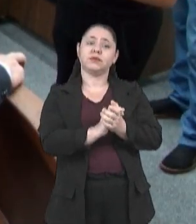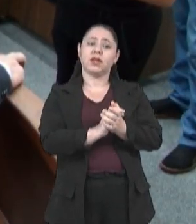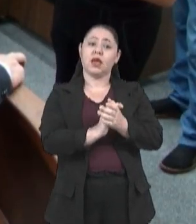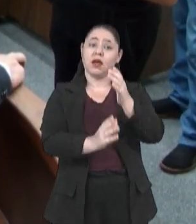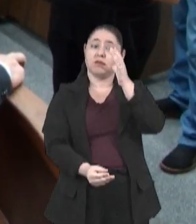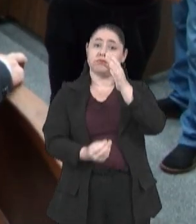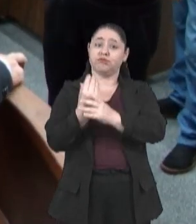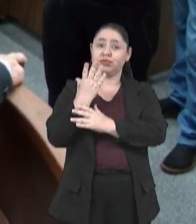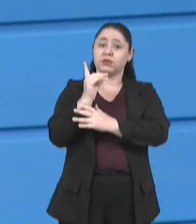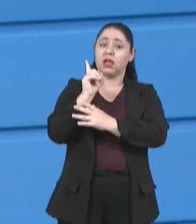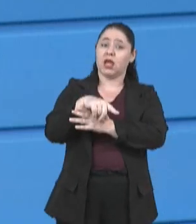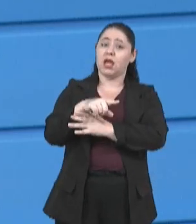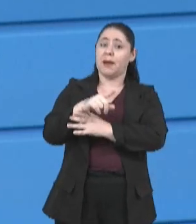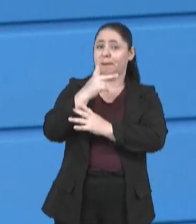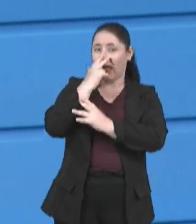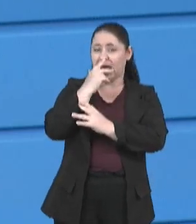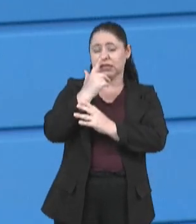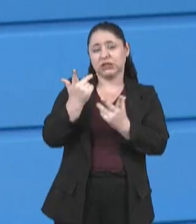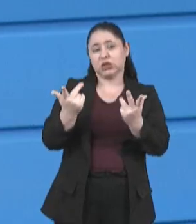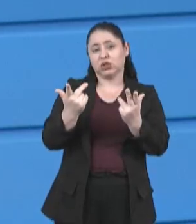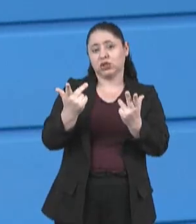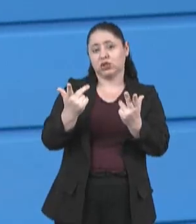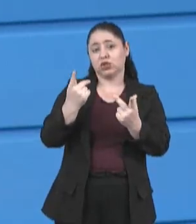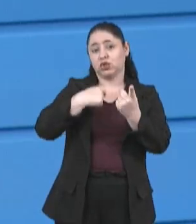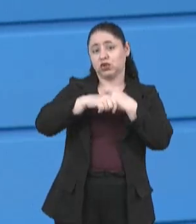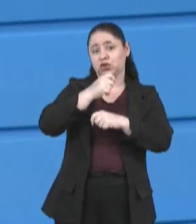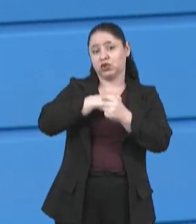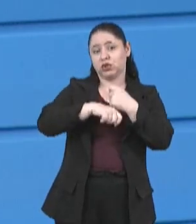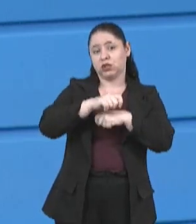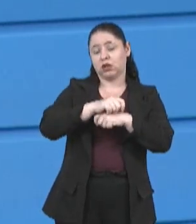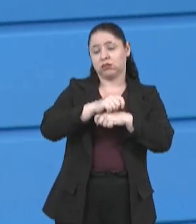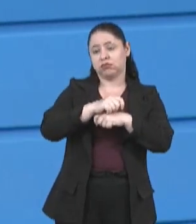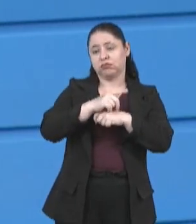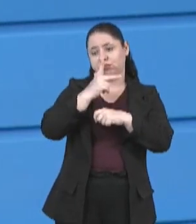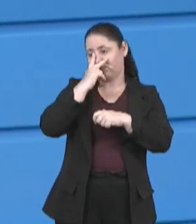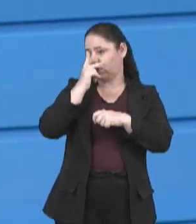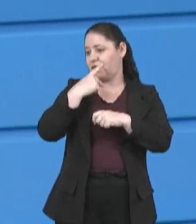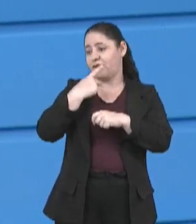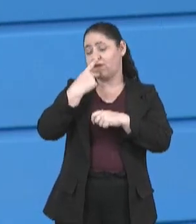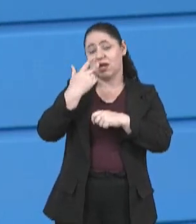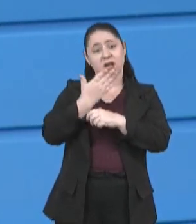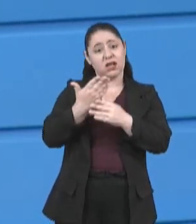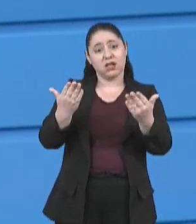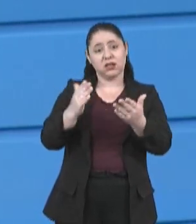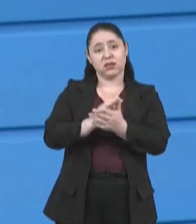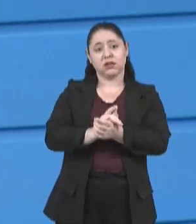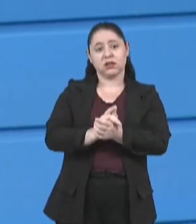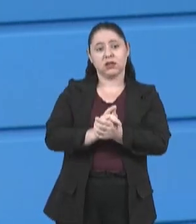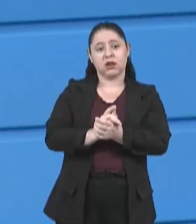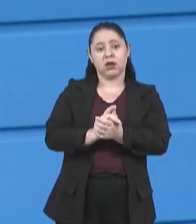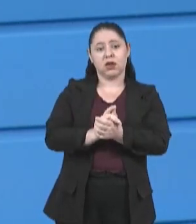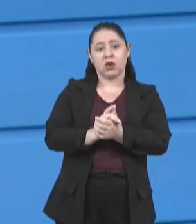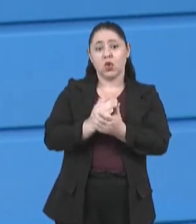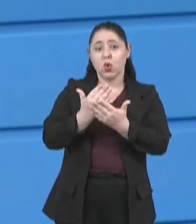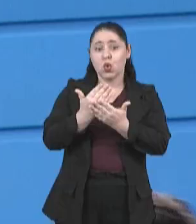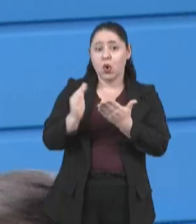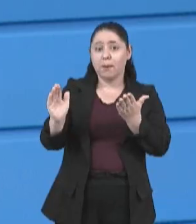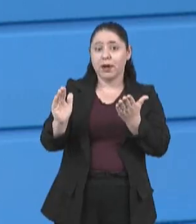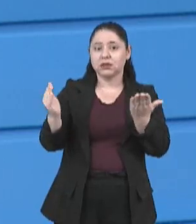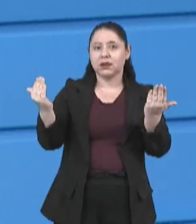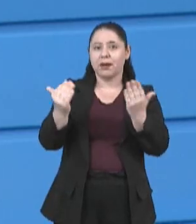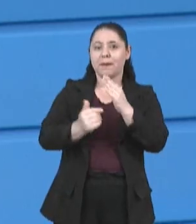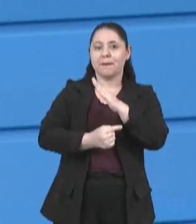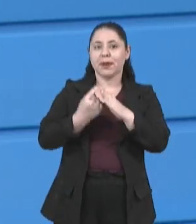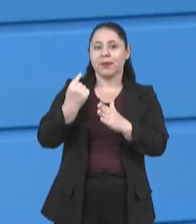a criação artificial de que o governador Eduardo Riedel era um gestor, ela cai por terra na fala de Vossa Excelência. Inaugura o